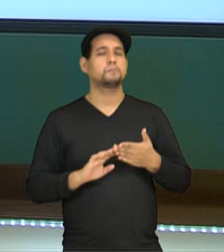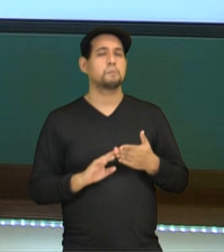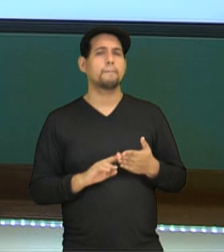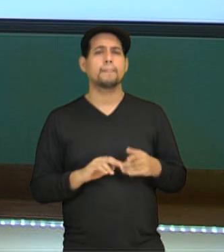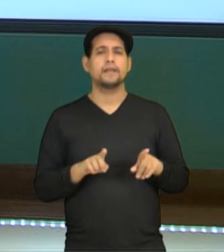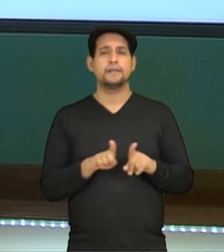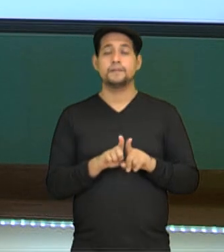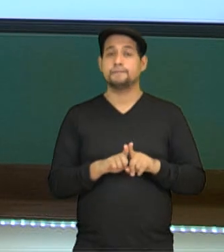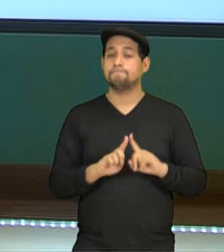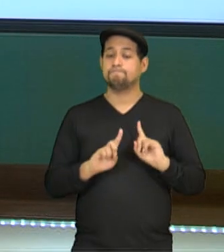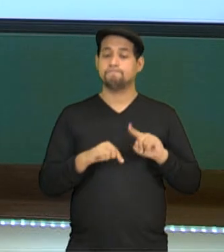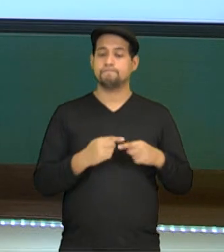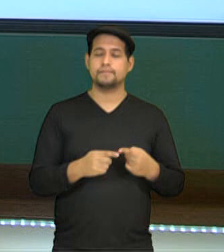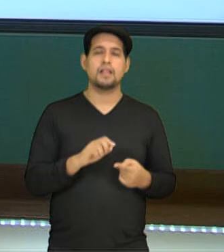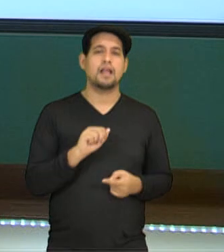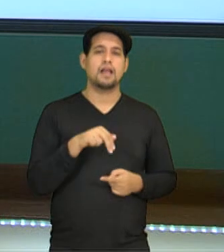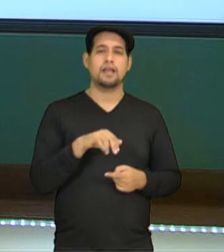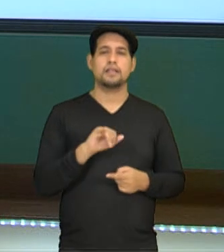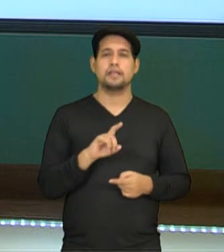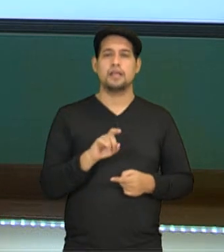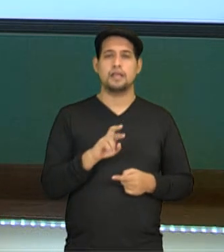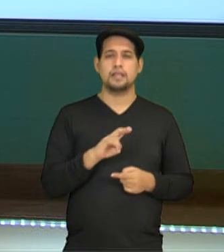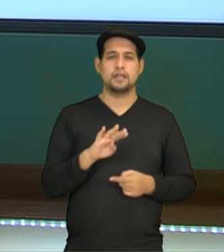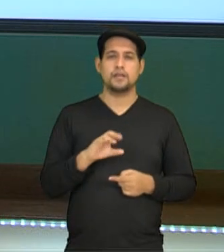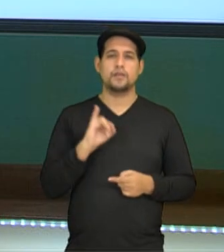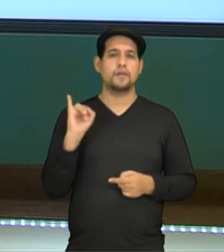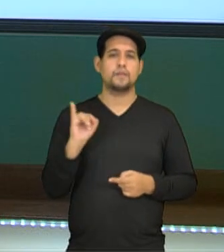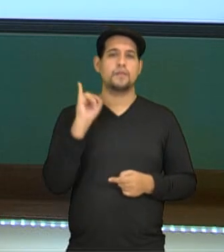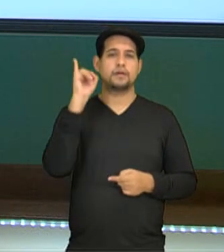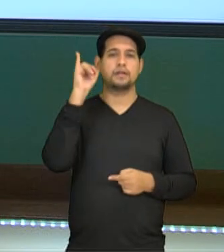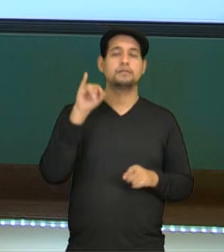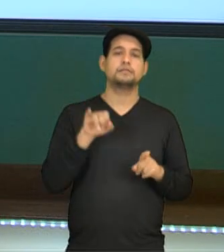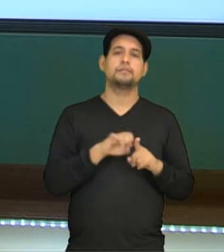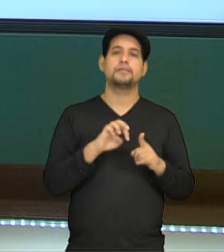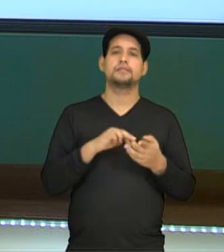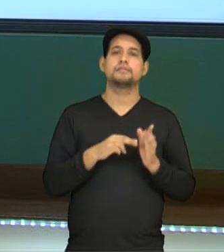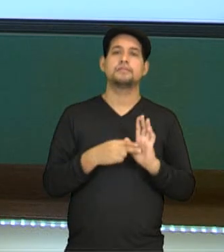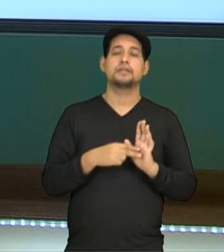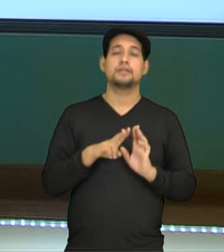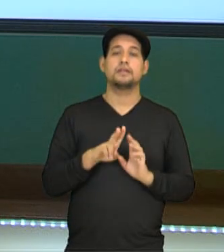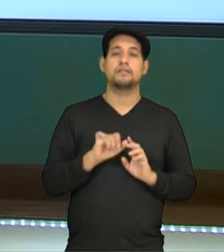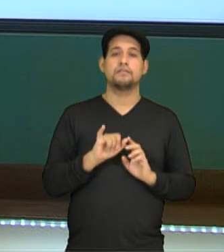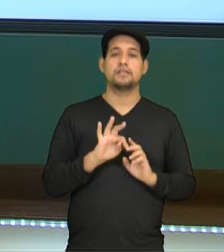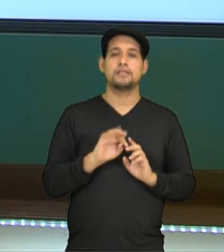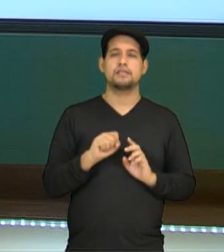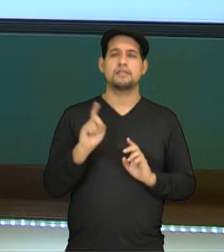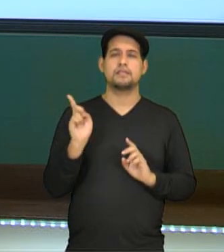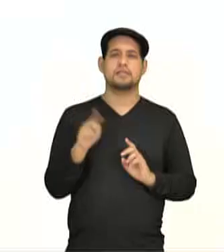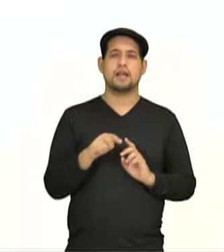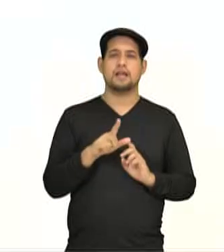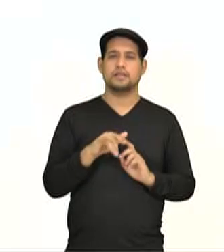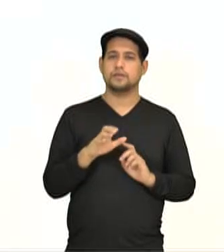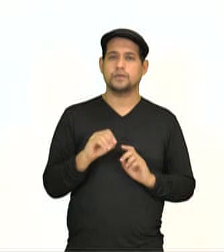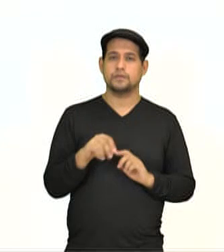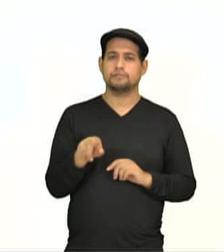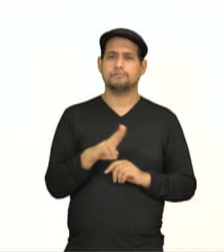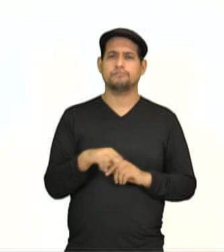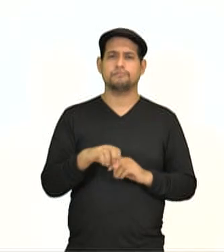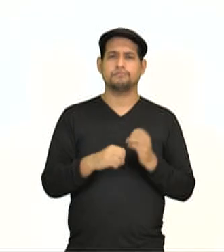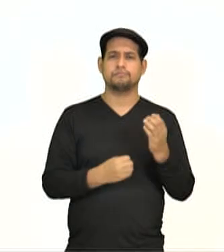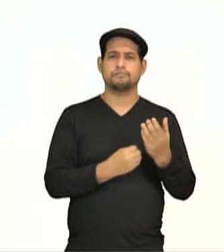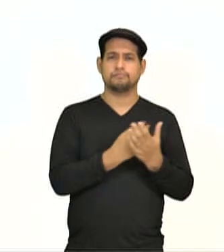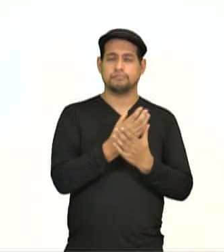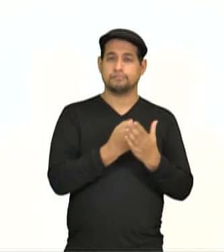Outro anidrido importante com algumas aplicações, anidrido fitálico, é largamente utilizado na indústria de produção